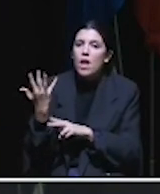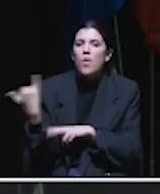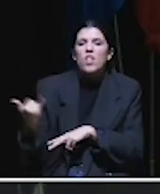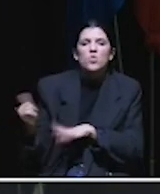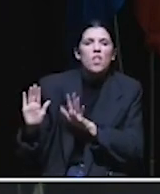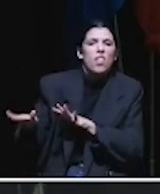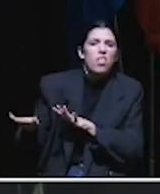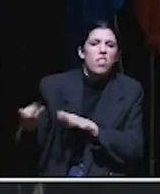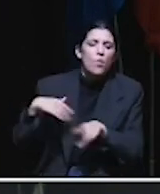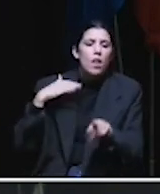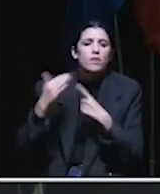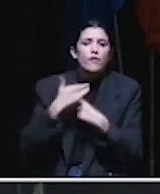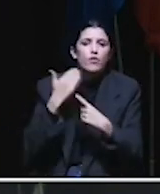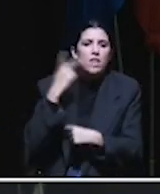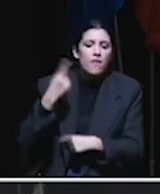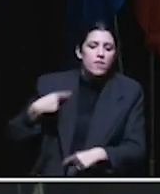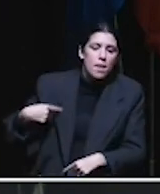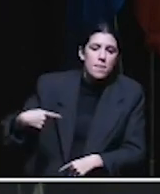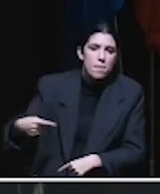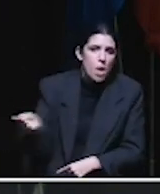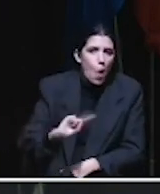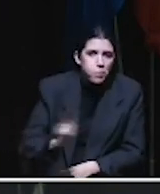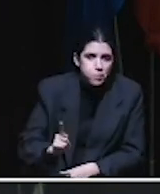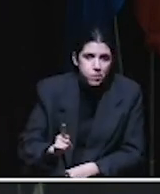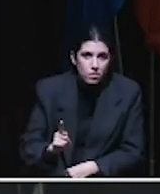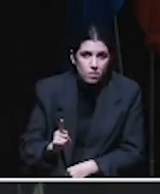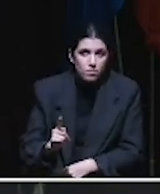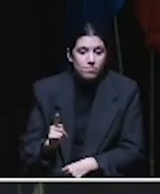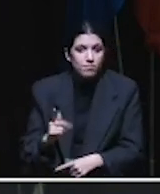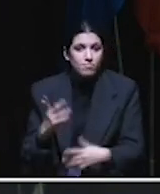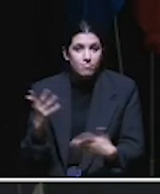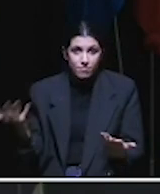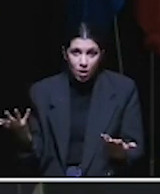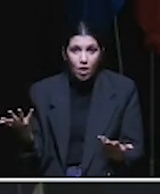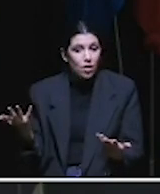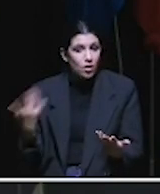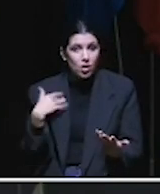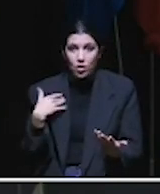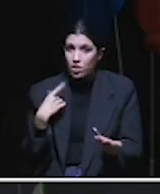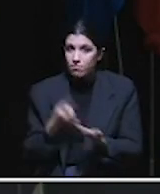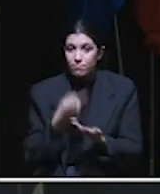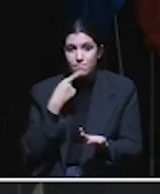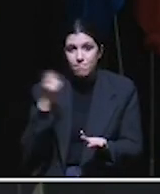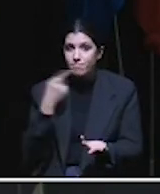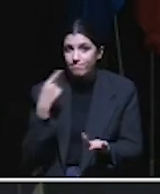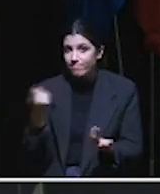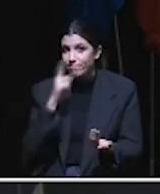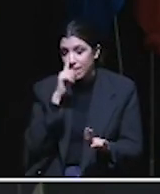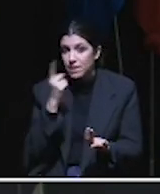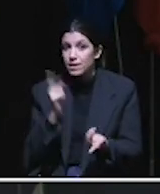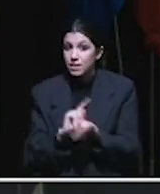porque não tem impacto direto na nossa vida, nos problemas que vivemos hoje, foi ultrapassada pela gravidade e frequência dos acontecimentos. Por